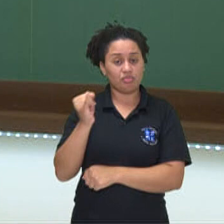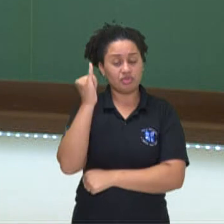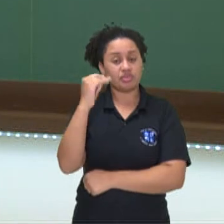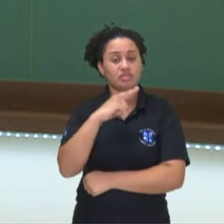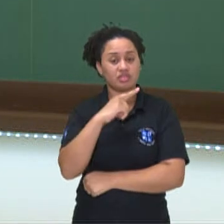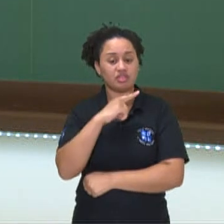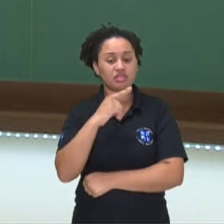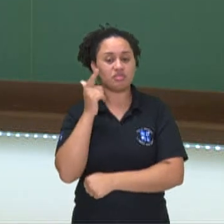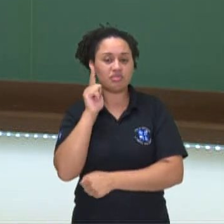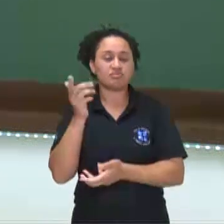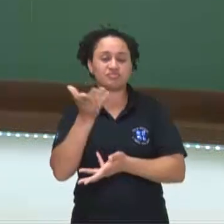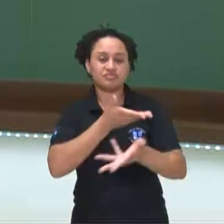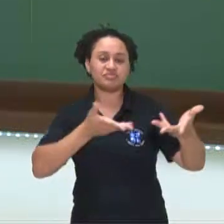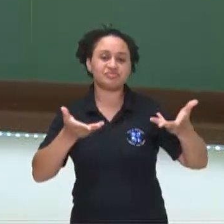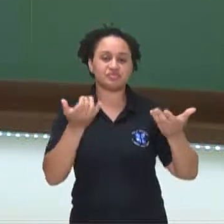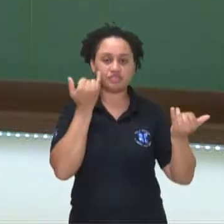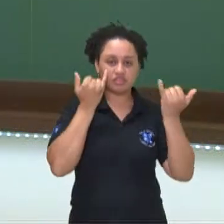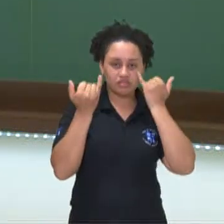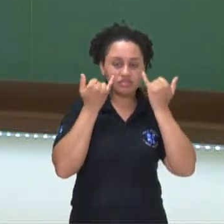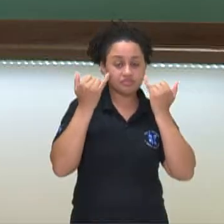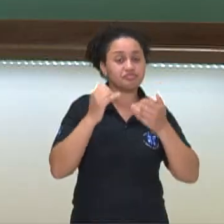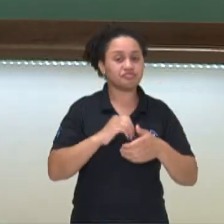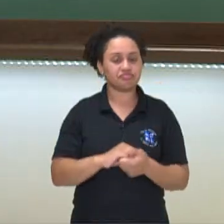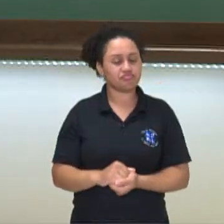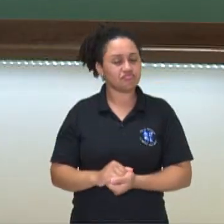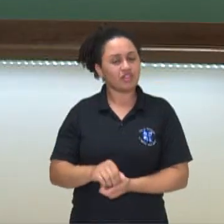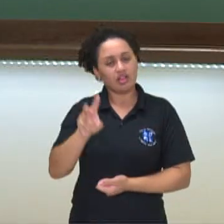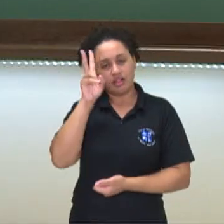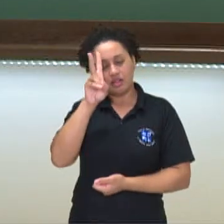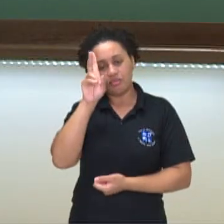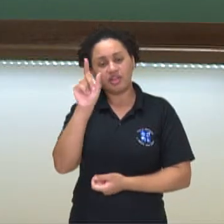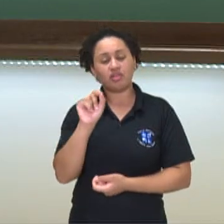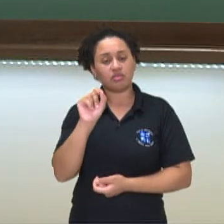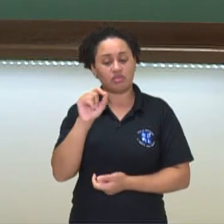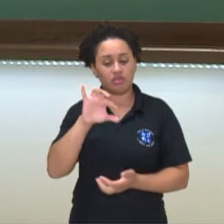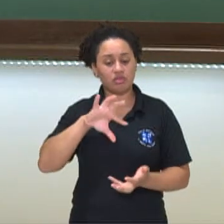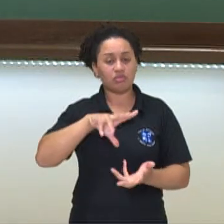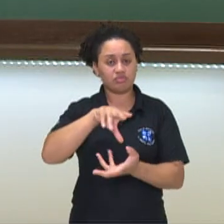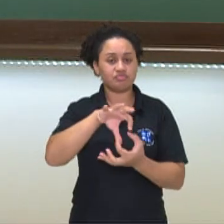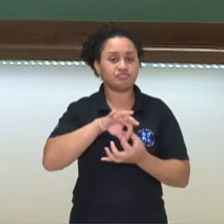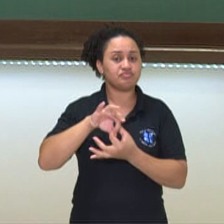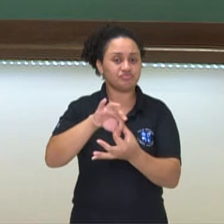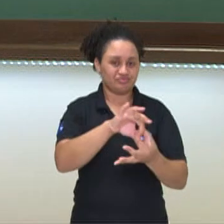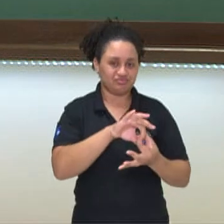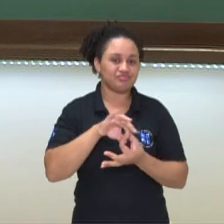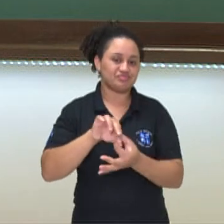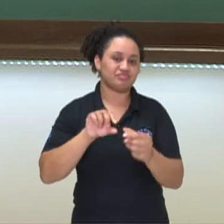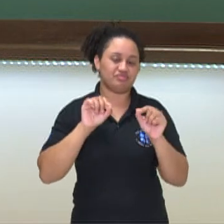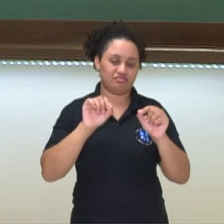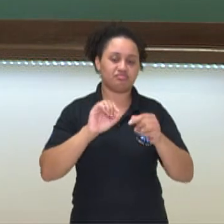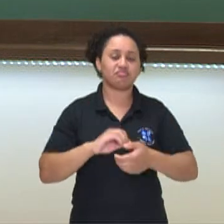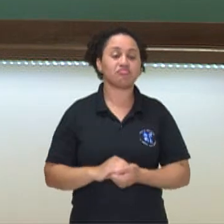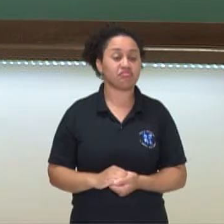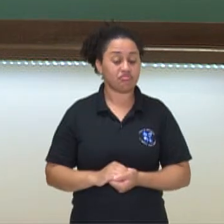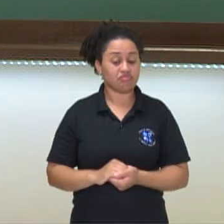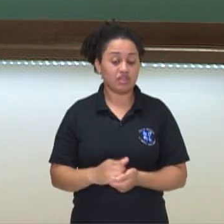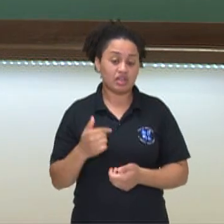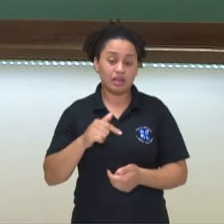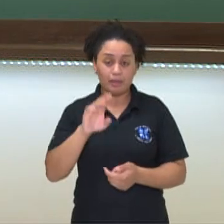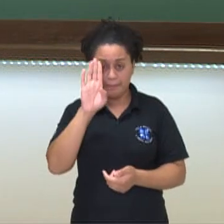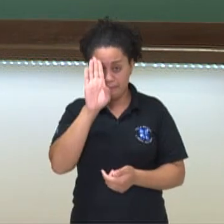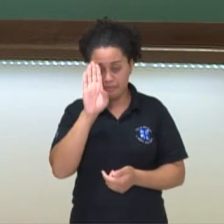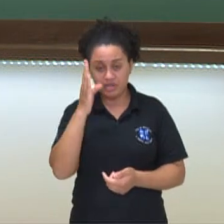essa circulação de informações. E lembrando também que no mundo globalizado, que predomina o